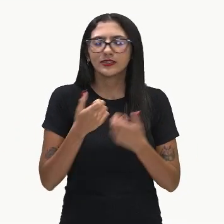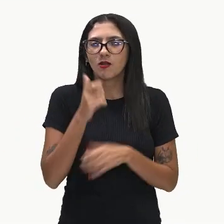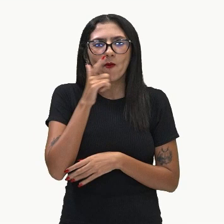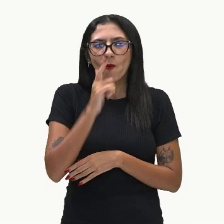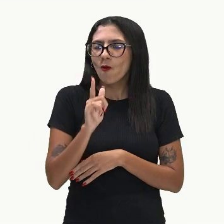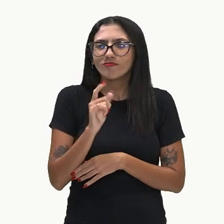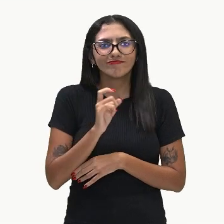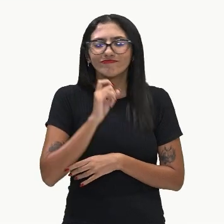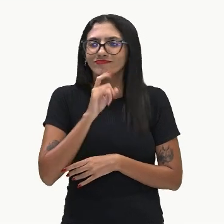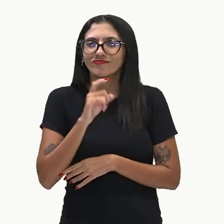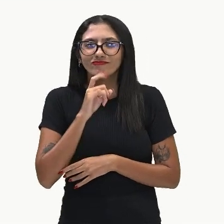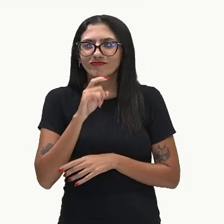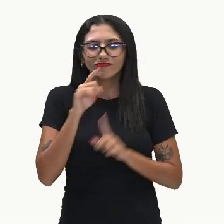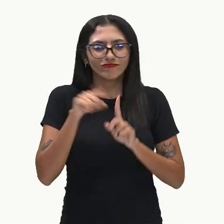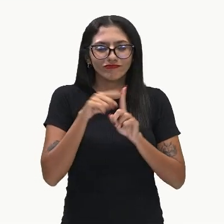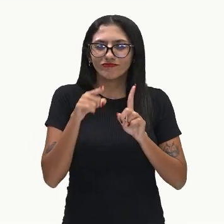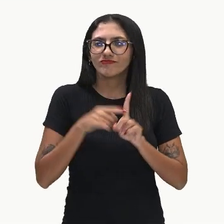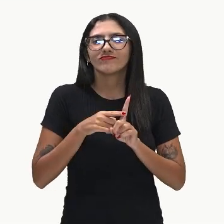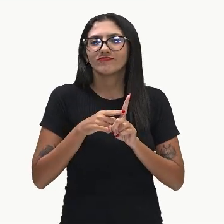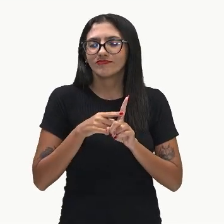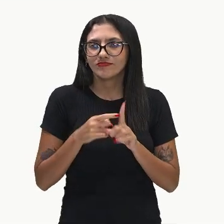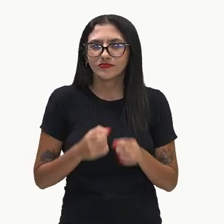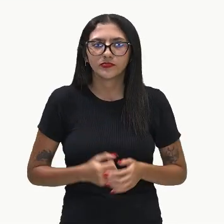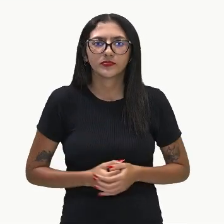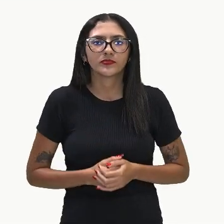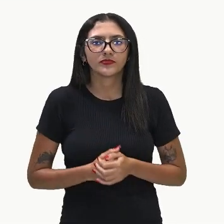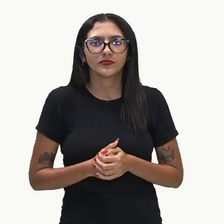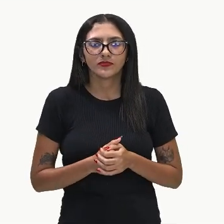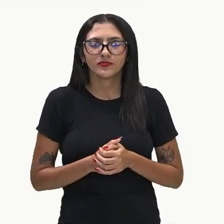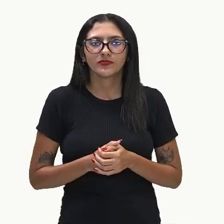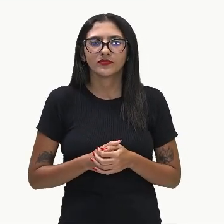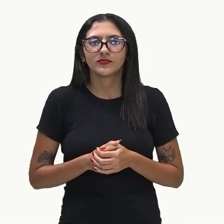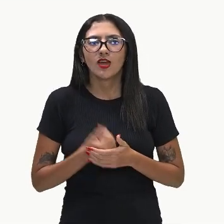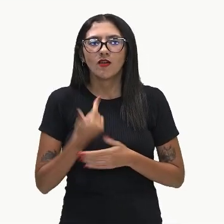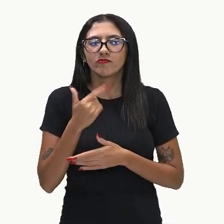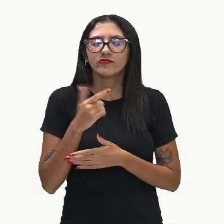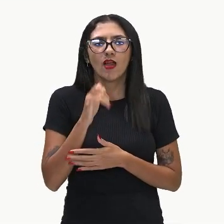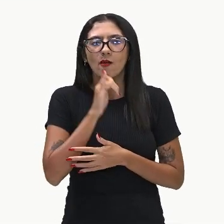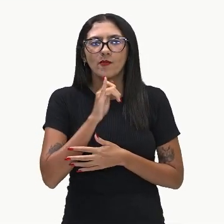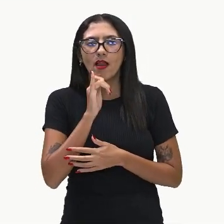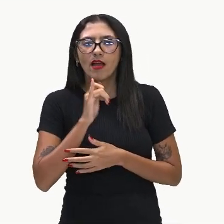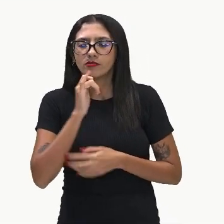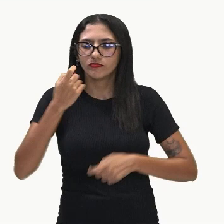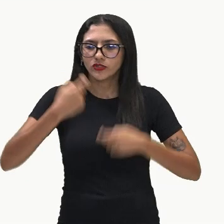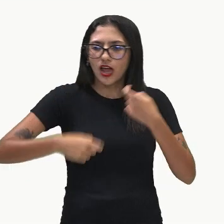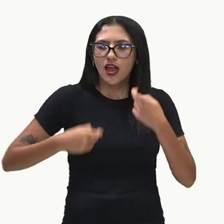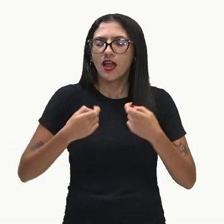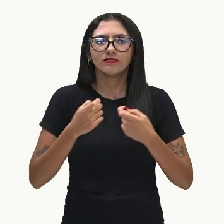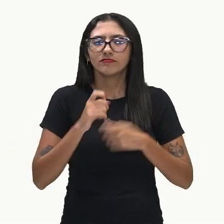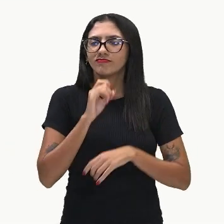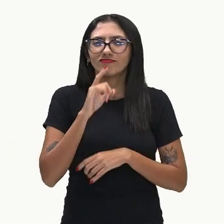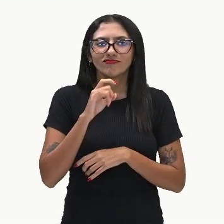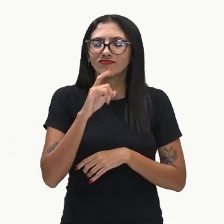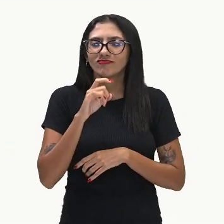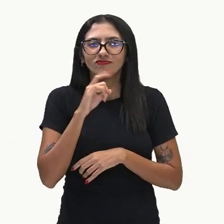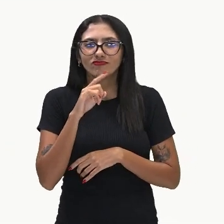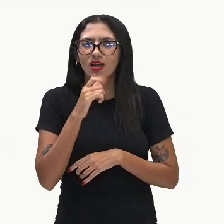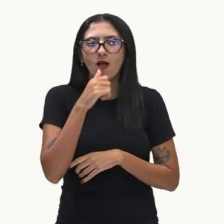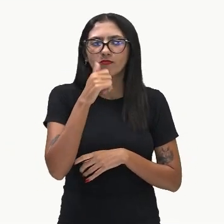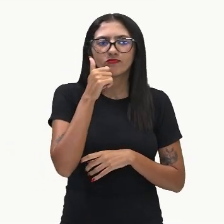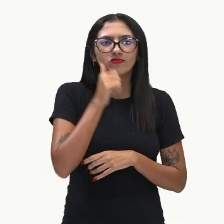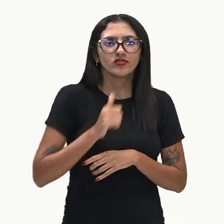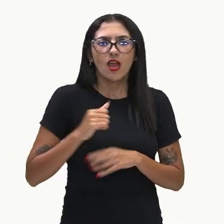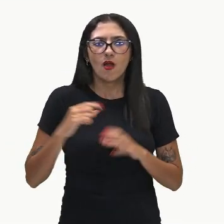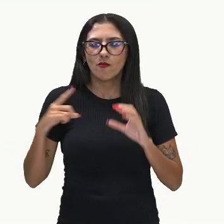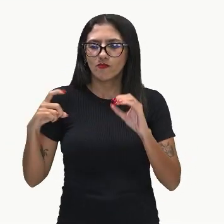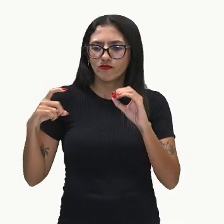Você vai prejudicar aí a produção aí, né, dos